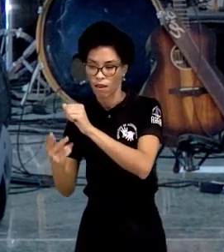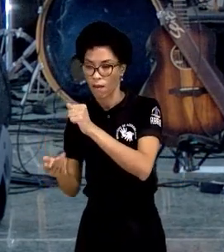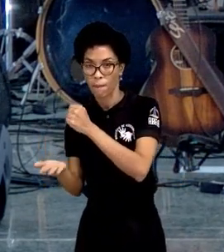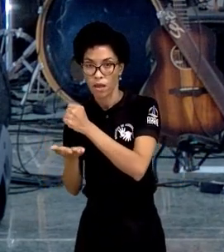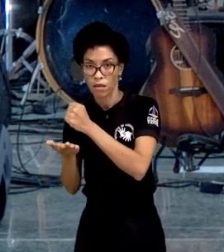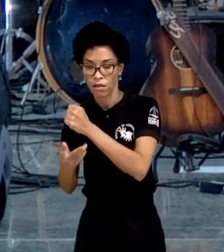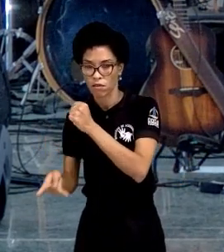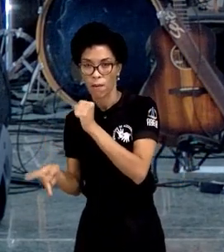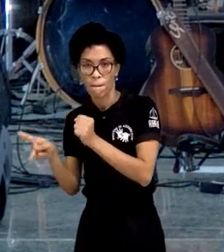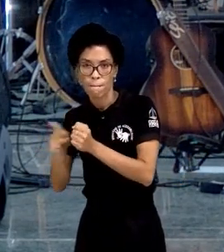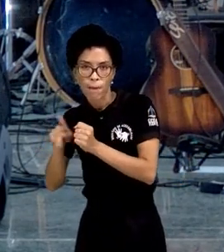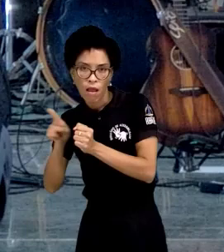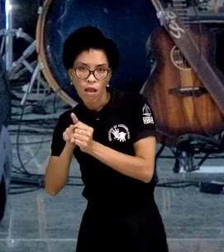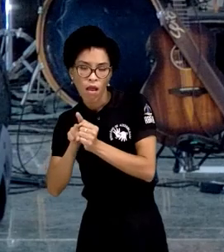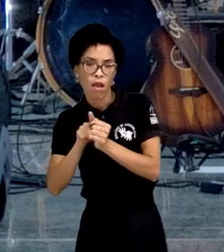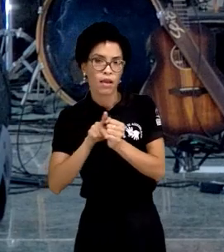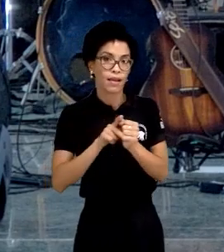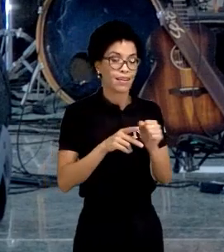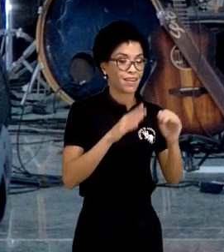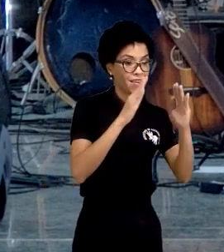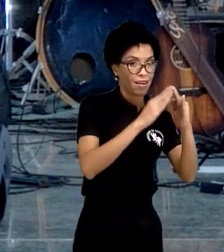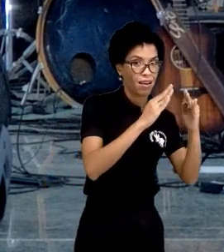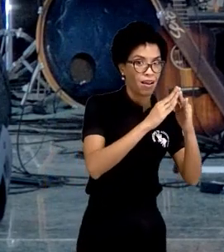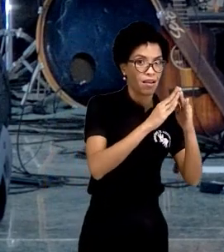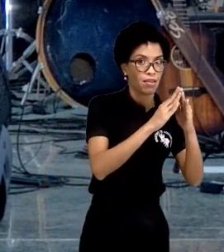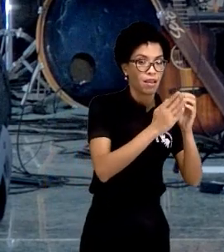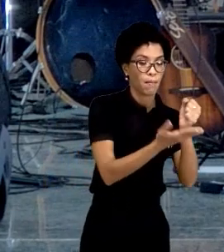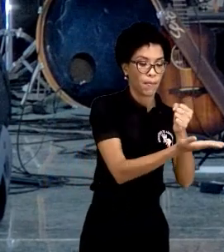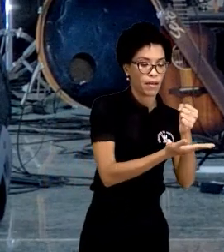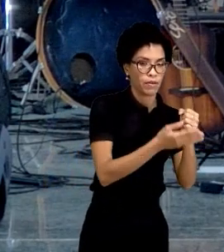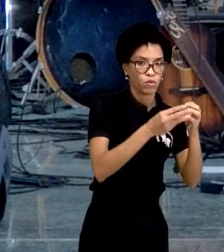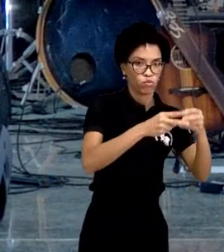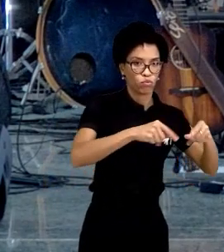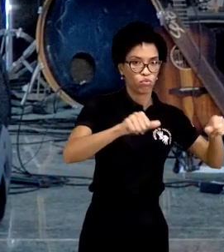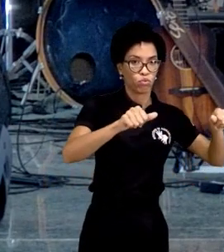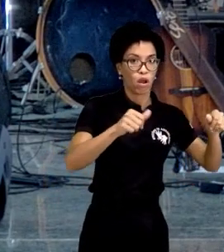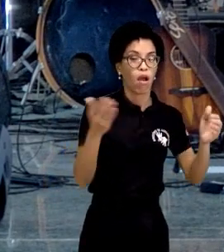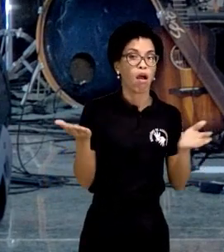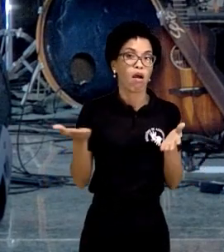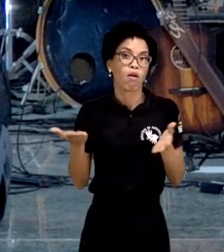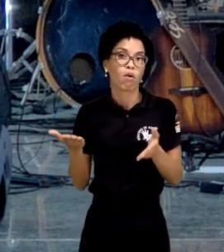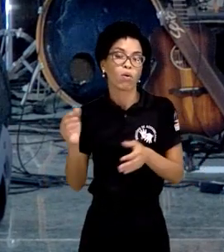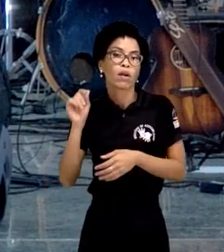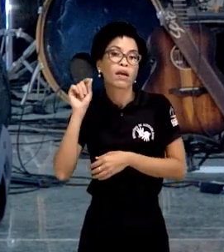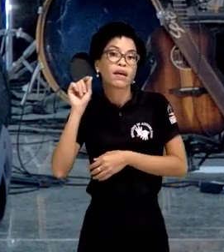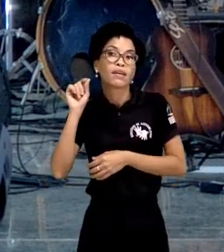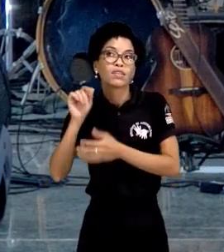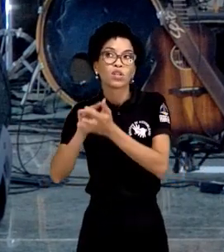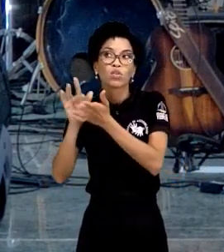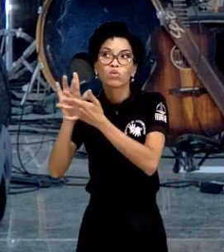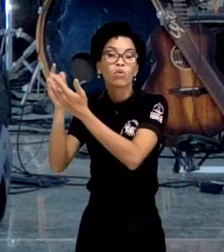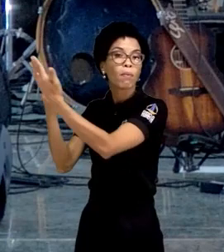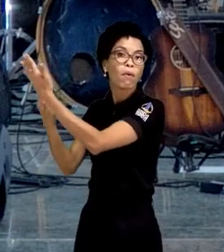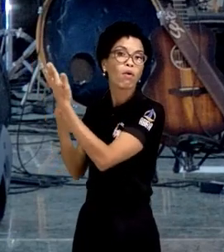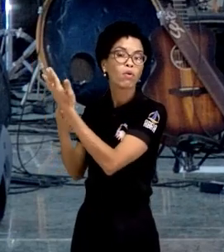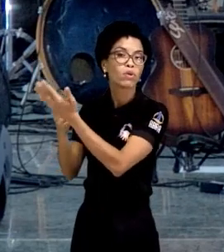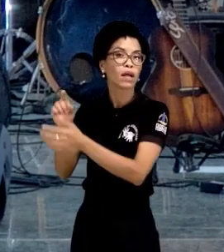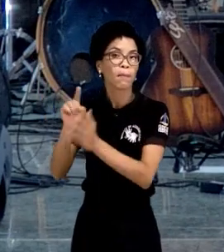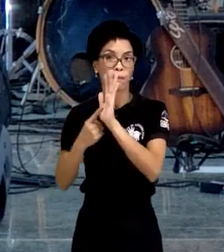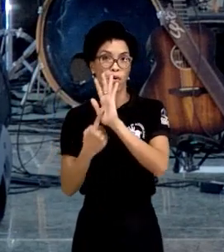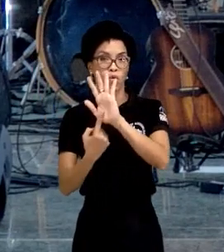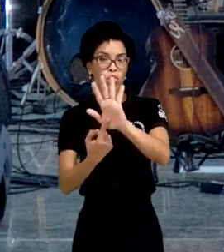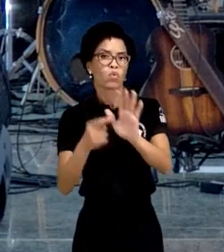estar embutido em nossas vidas daqui para frente, para que essa mudança aconteça. Amém? Então, abra sua Bíblia no Evangelho